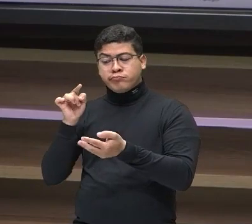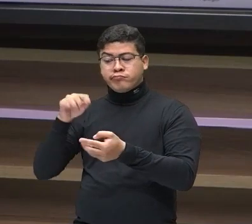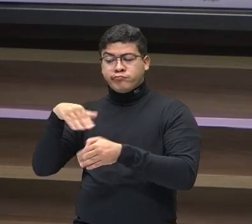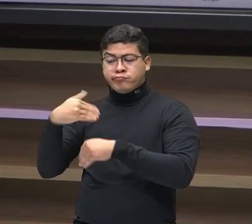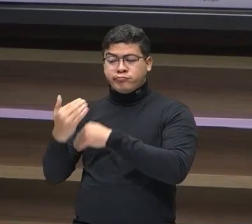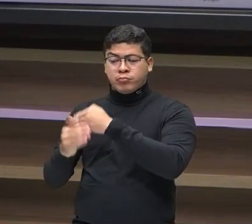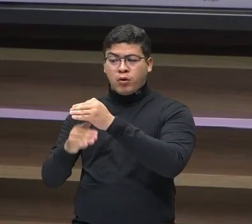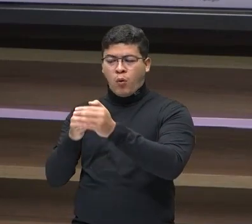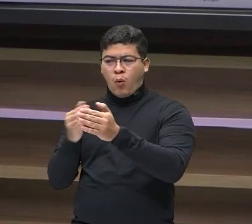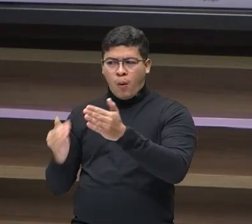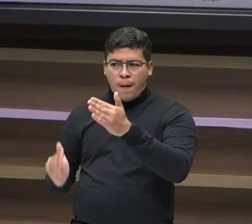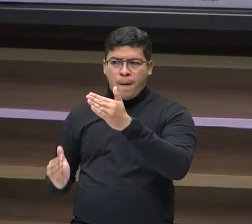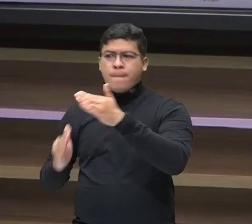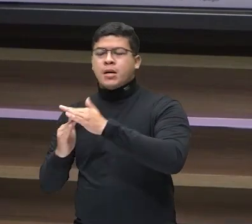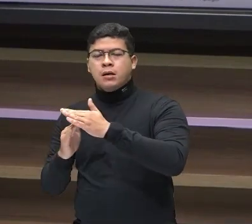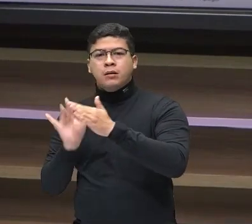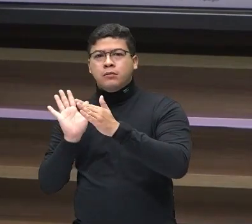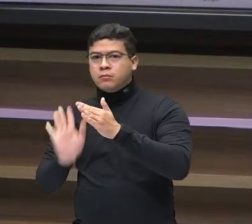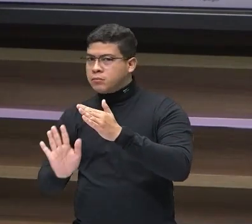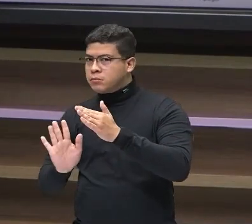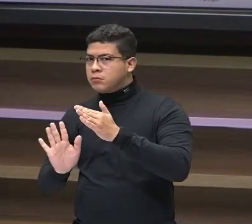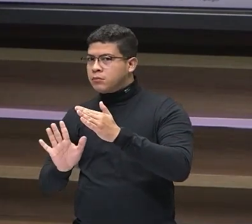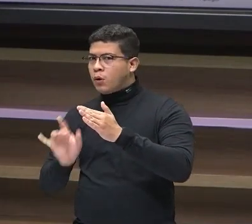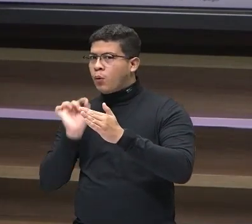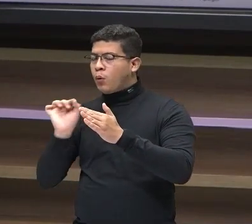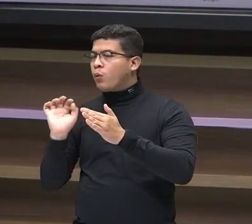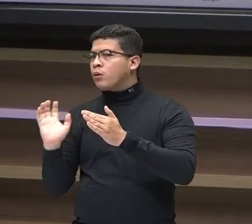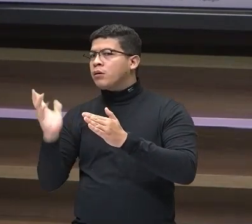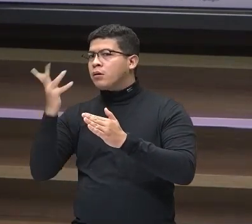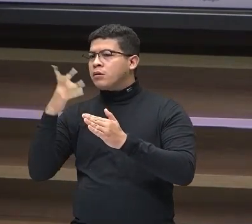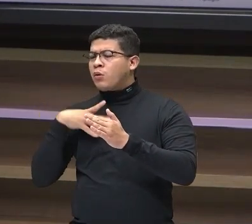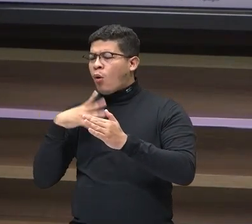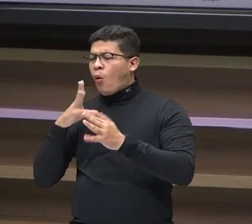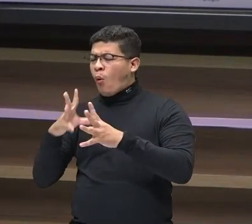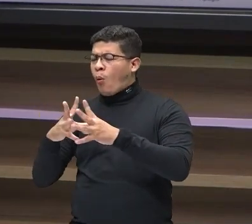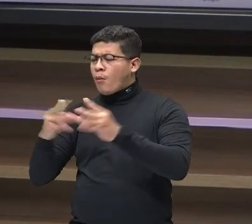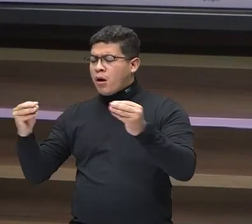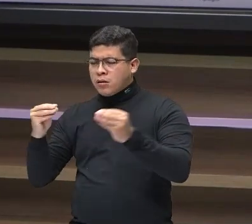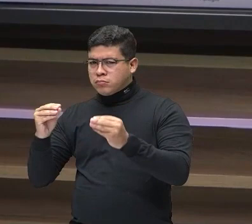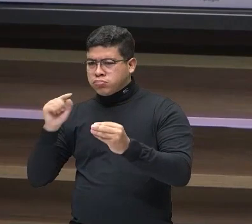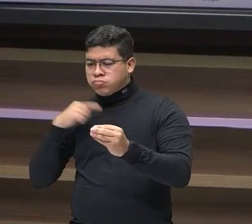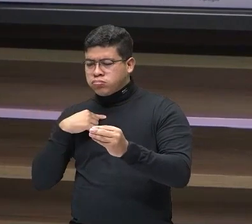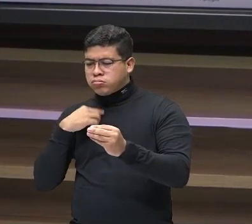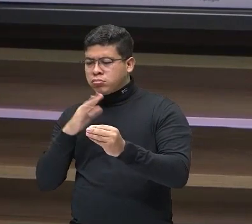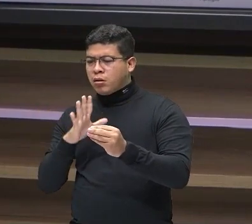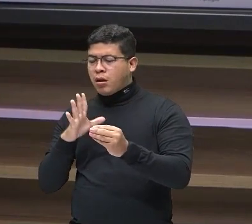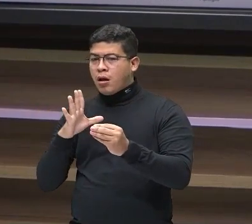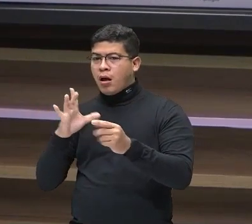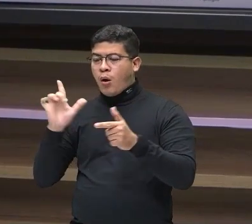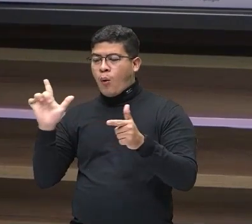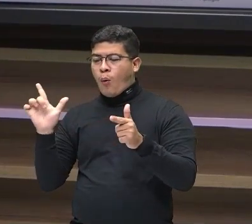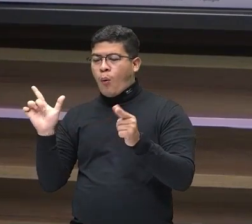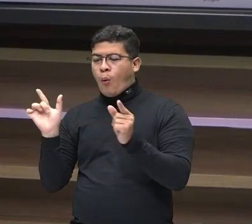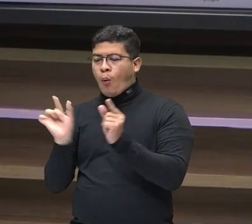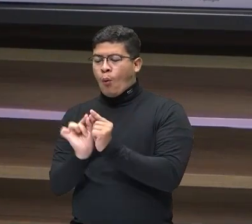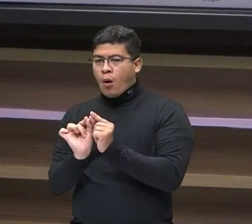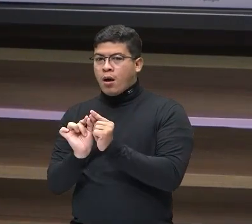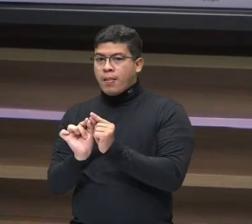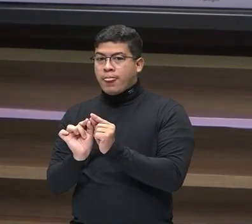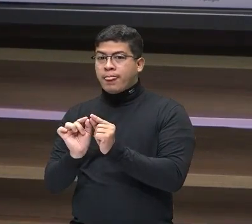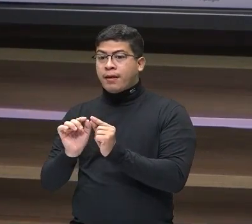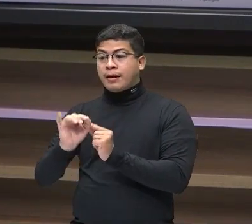chega um determinado ponto que acontece como se ele matasse aquele vírus, que é o que chama de vírus atenuados